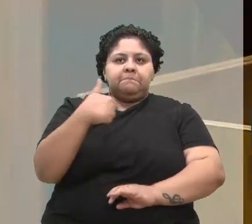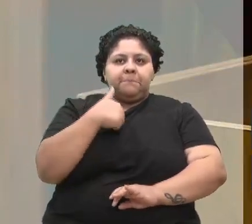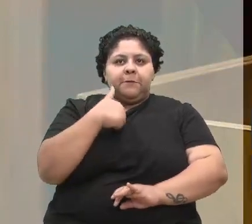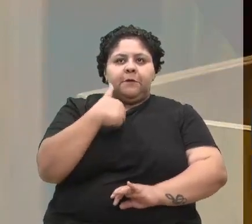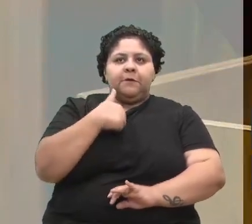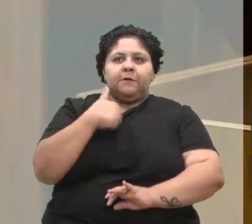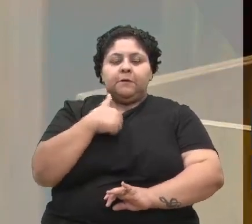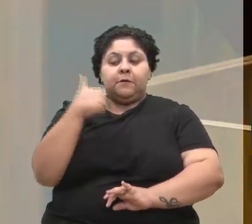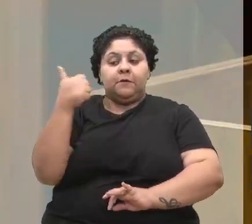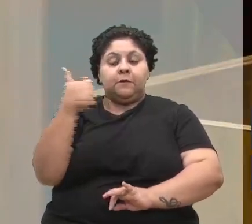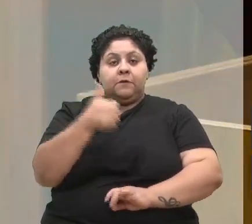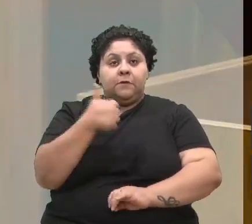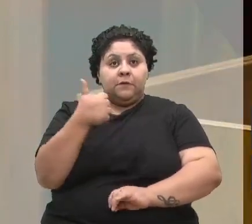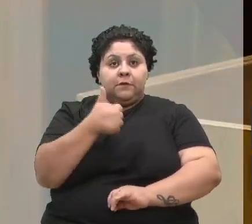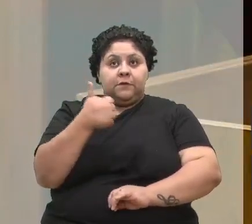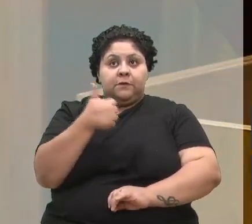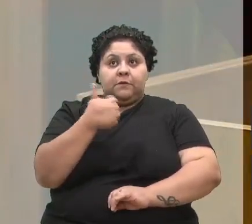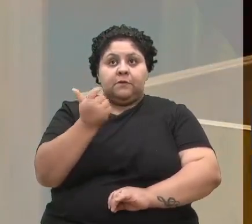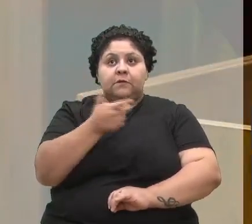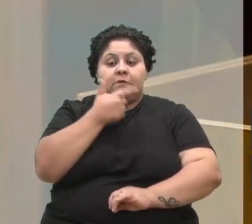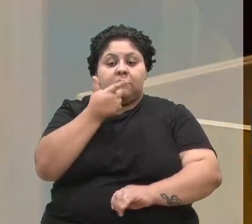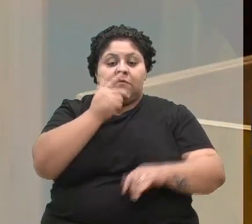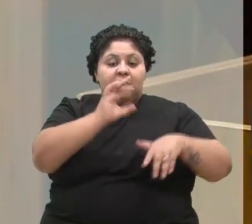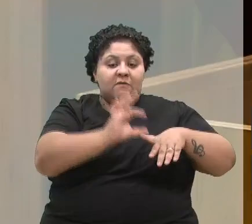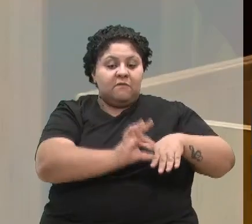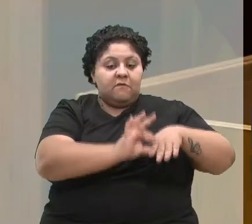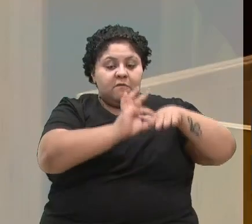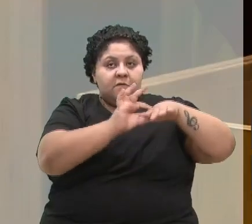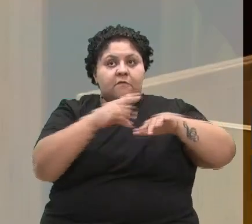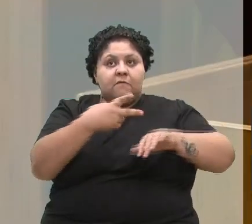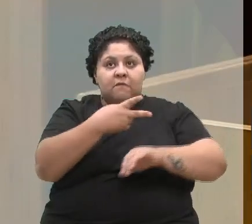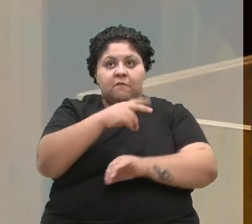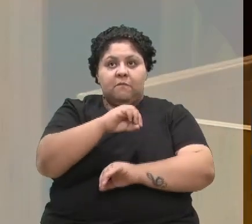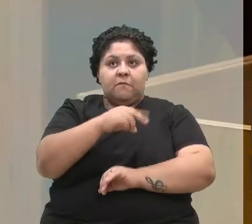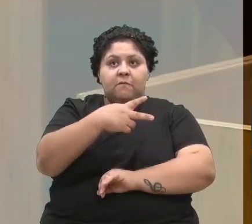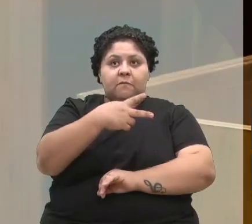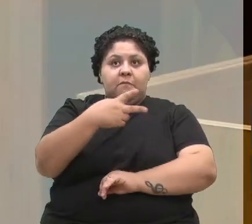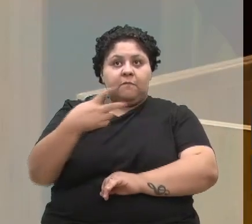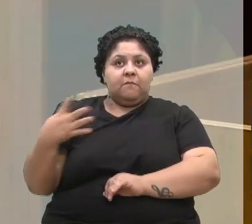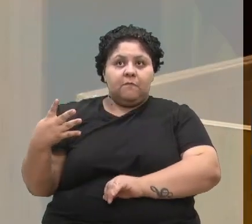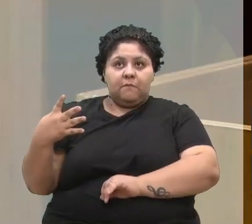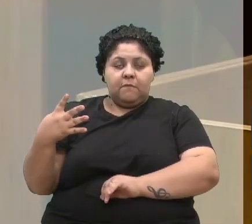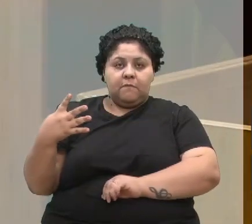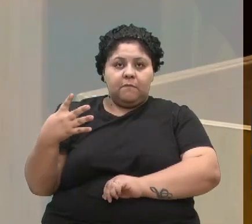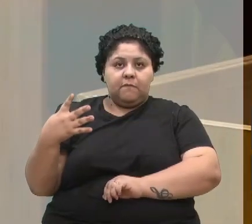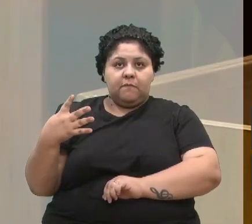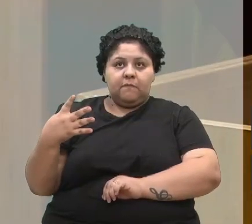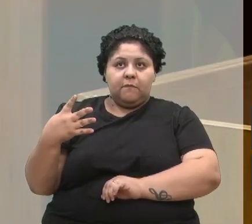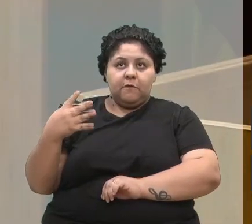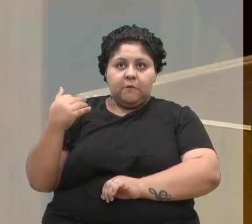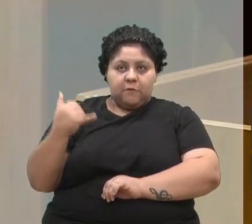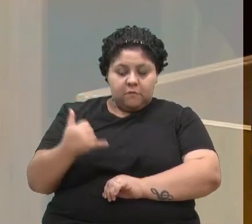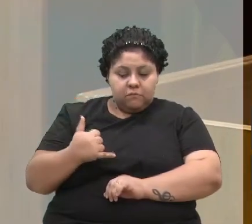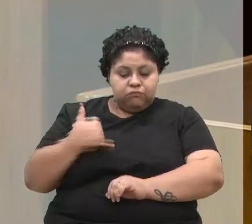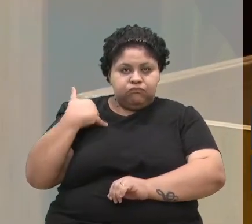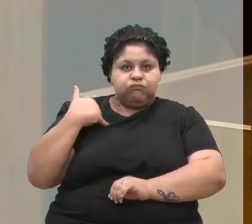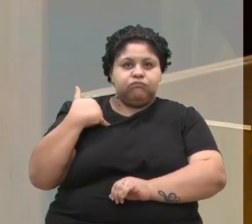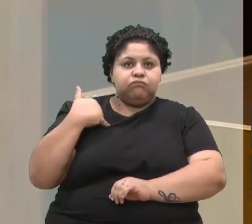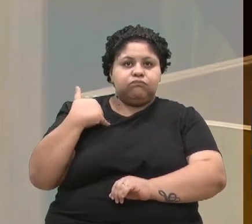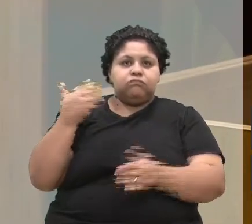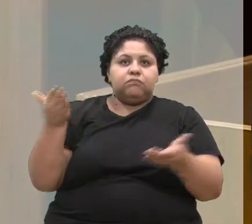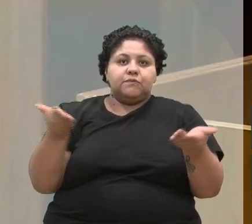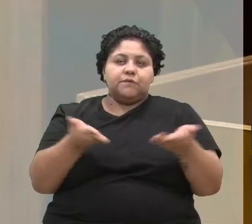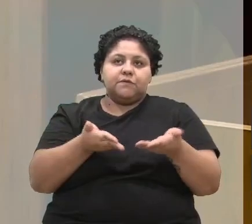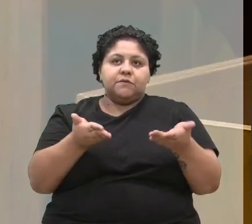meu primeiro declaração de líder de 2024, e com muito orgulho eu venho hoje